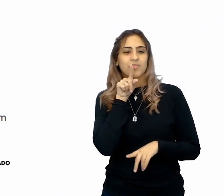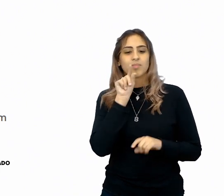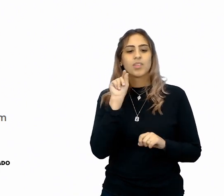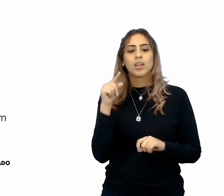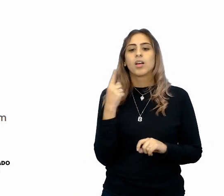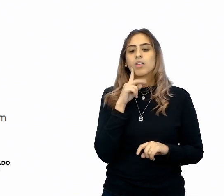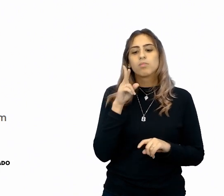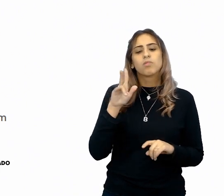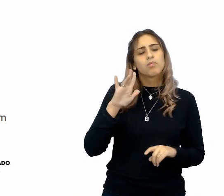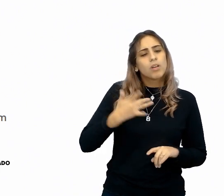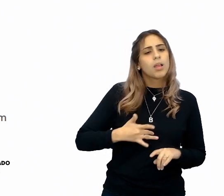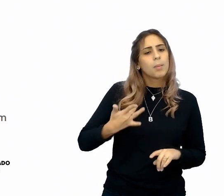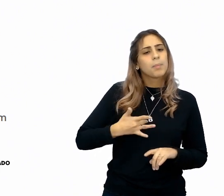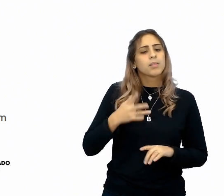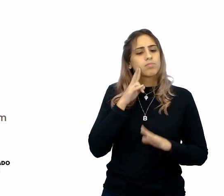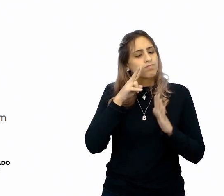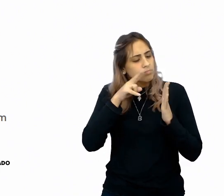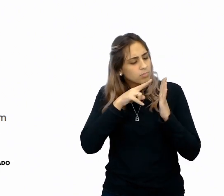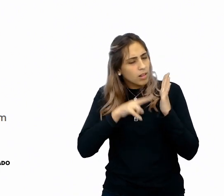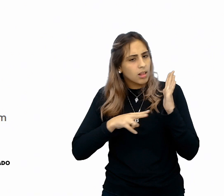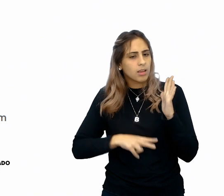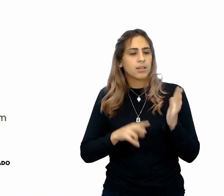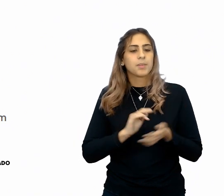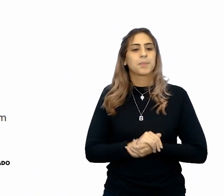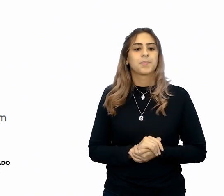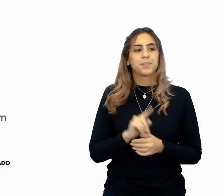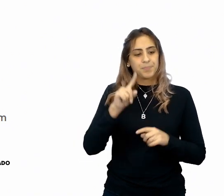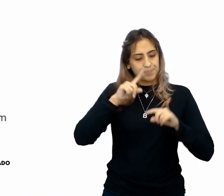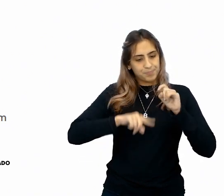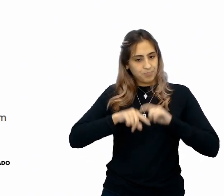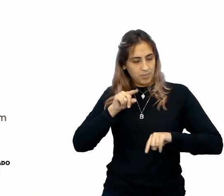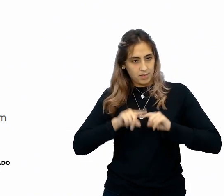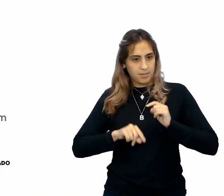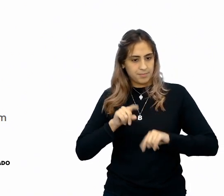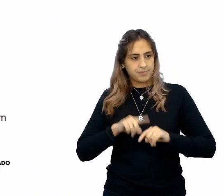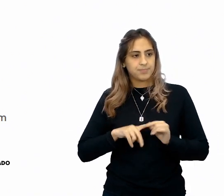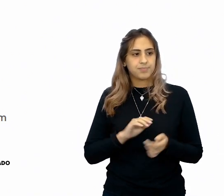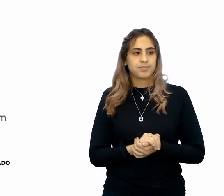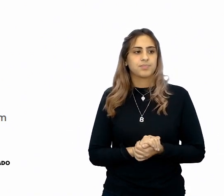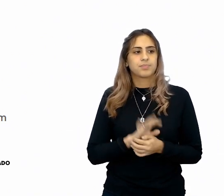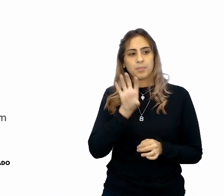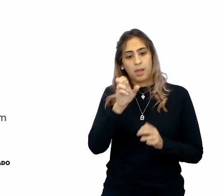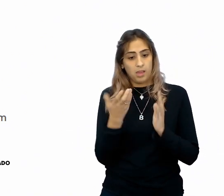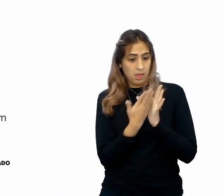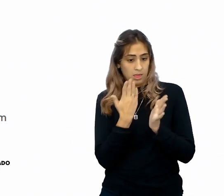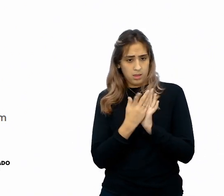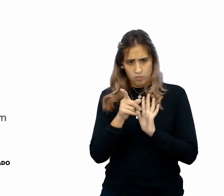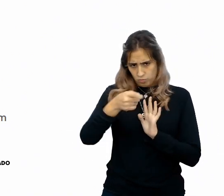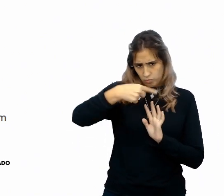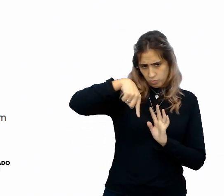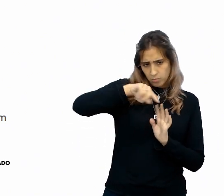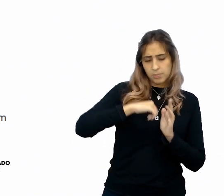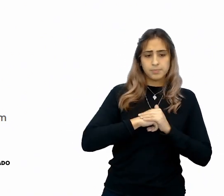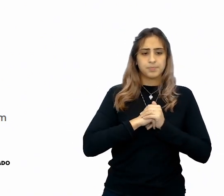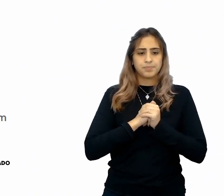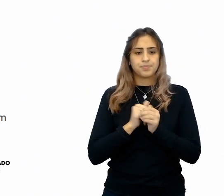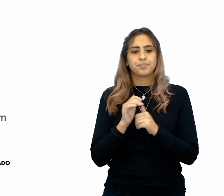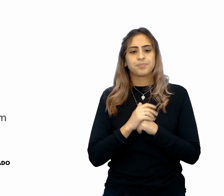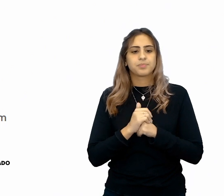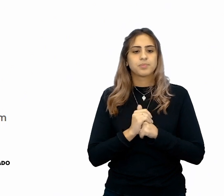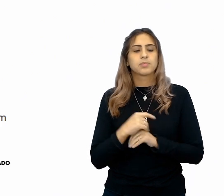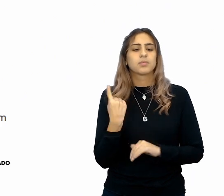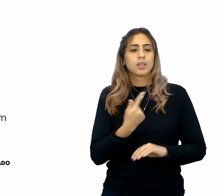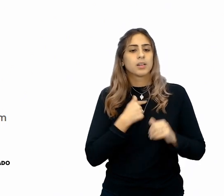que vale a pena dar uma lida nesse material. Peguem aí o livrinho de vocês, para que a gente